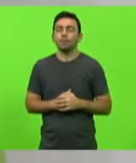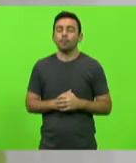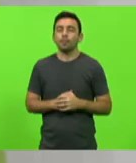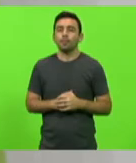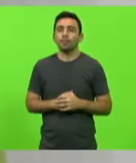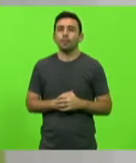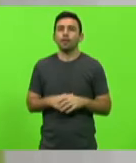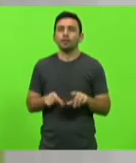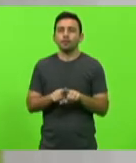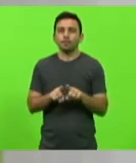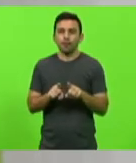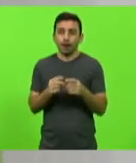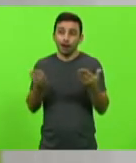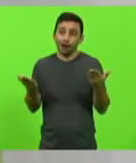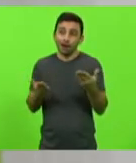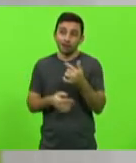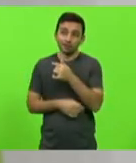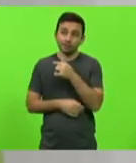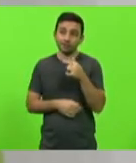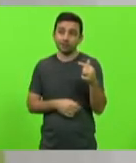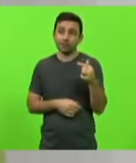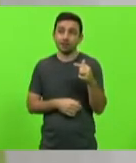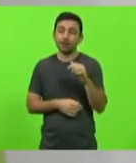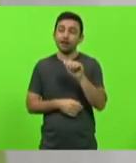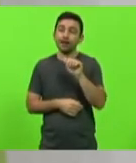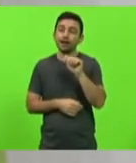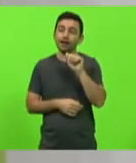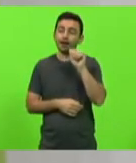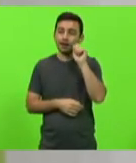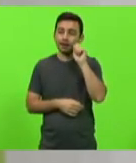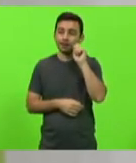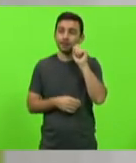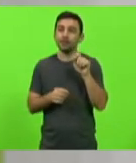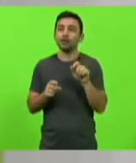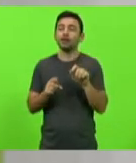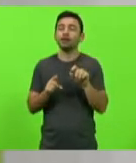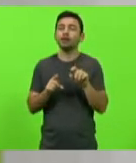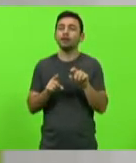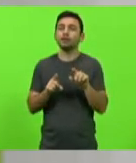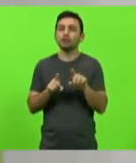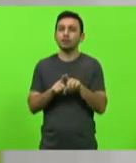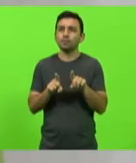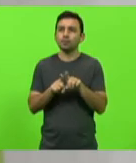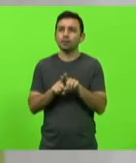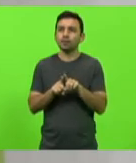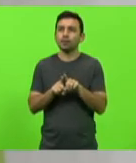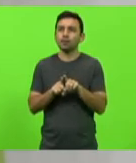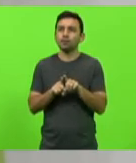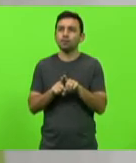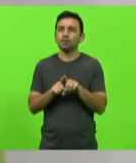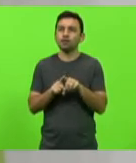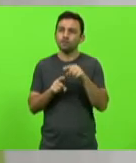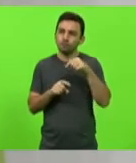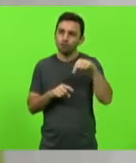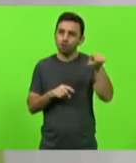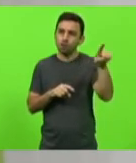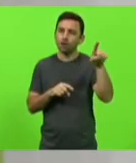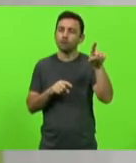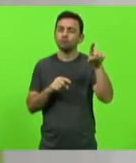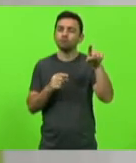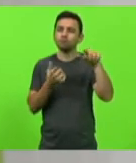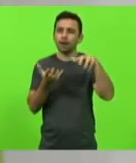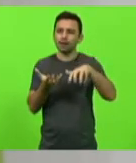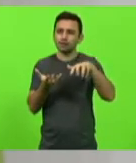essa semana a deputada Ana Carolina Campagnolo, que foi a Brasília, quis que